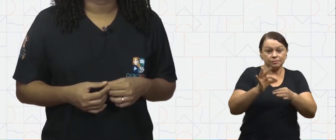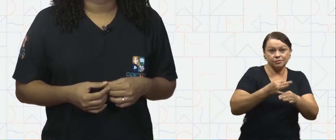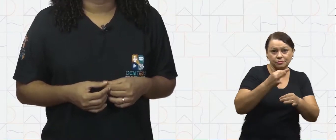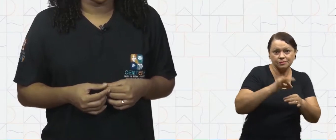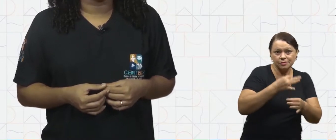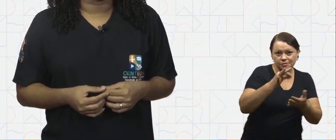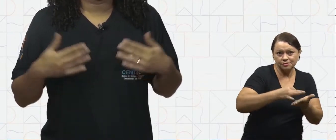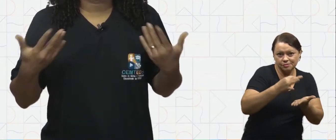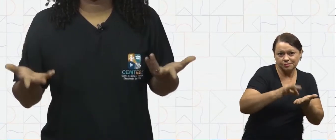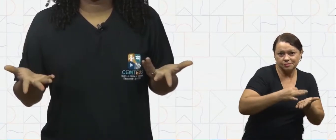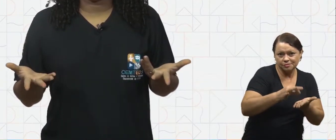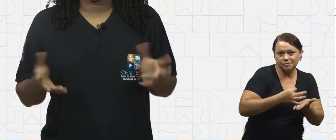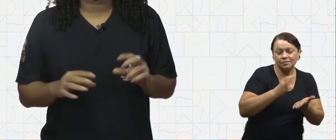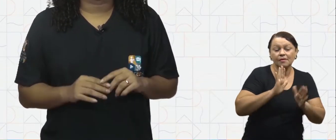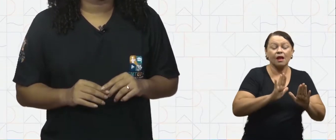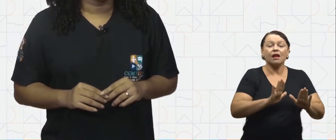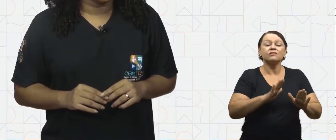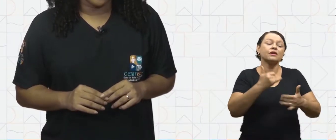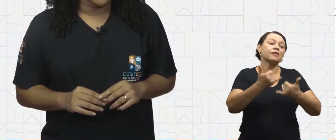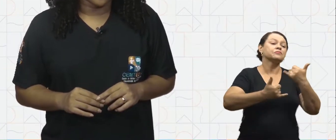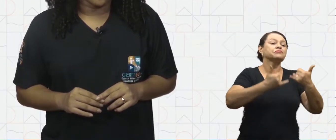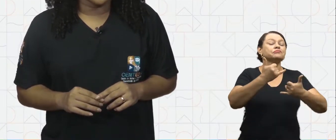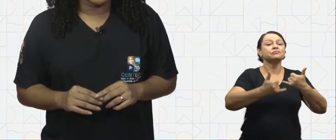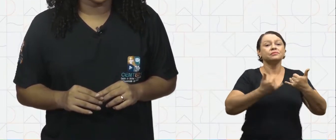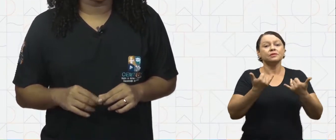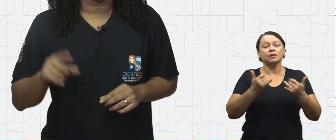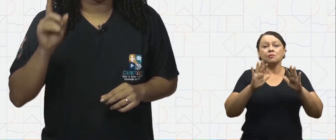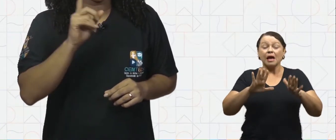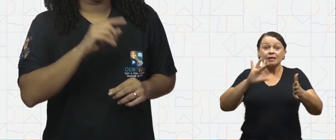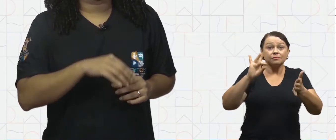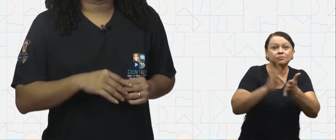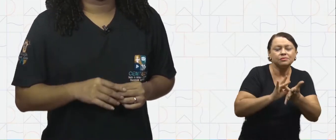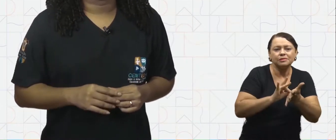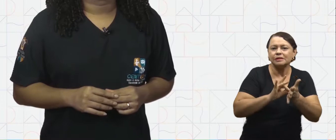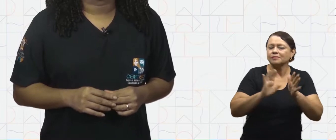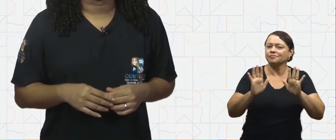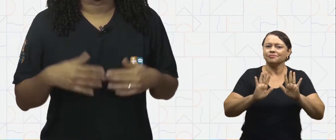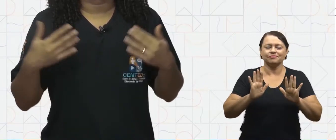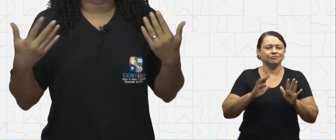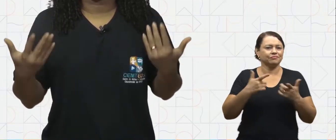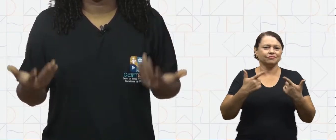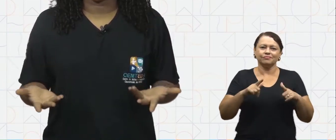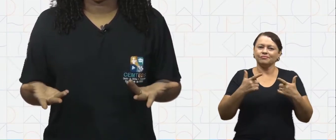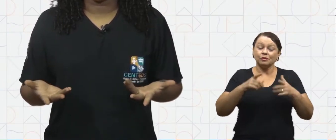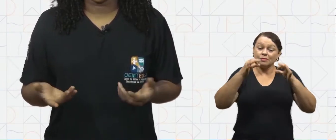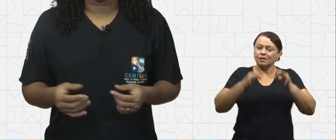jogando. Bom, mas essas informações nunca foram confirmadas. Para mostrar para você